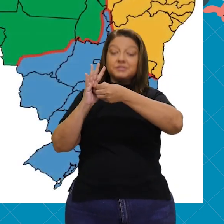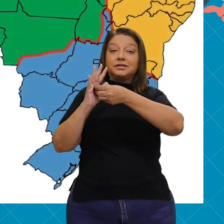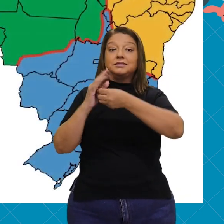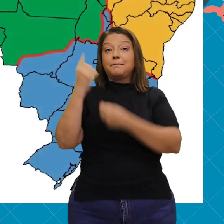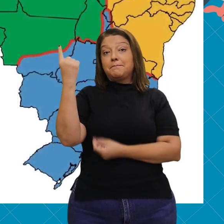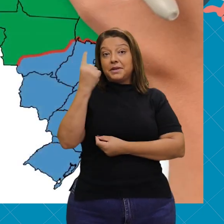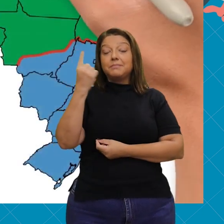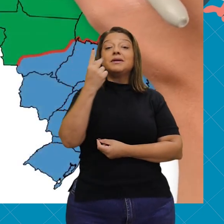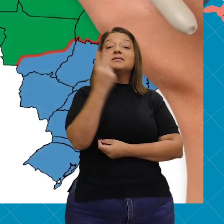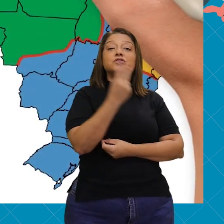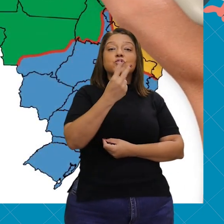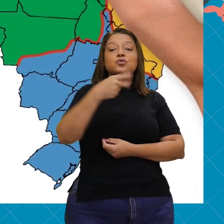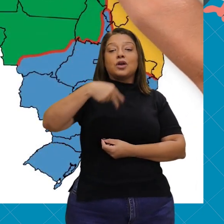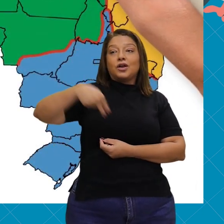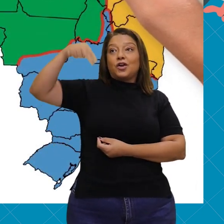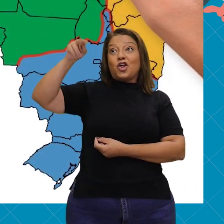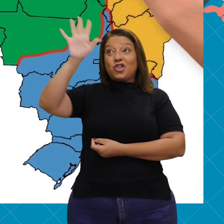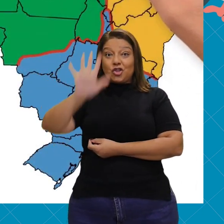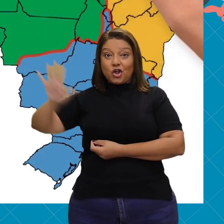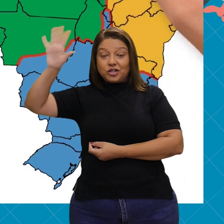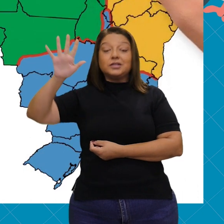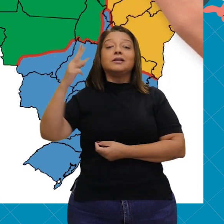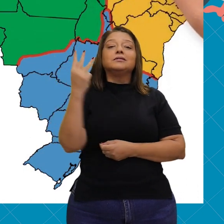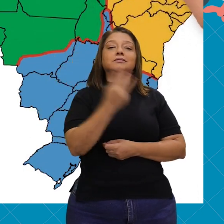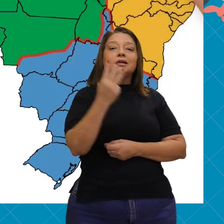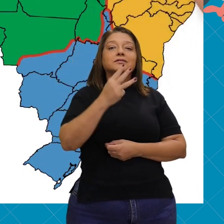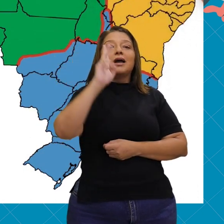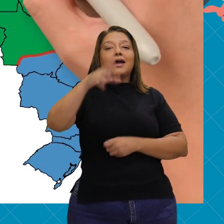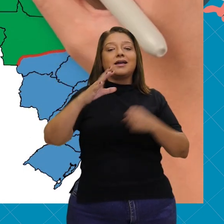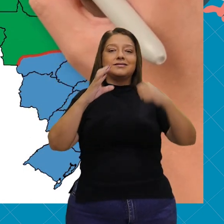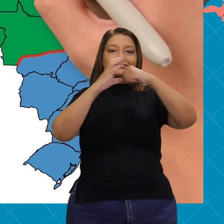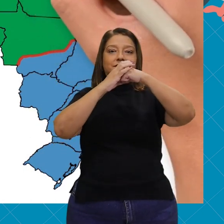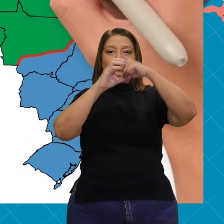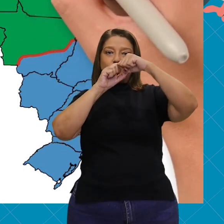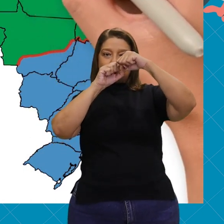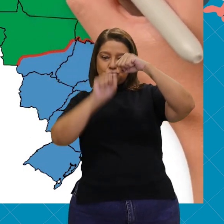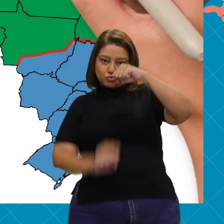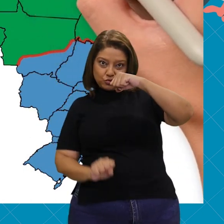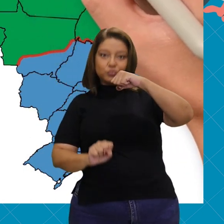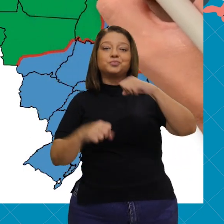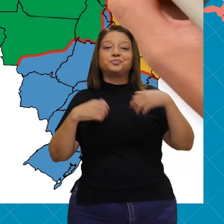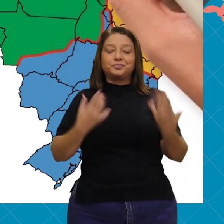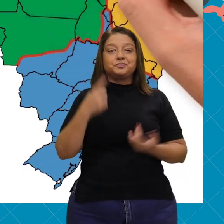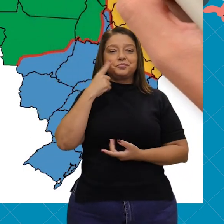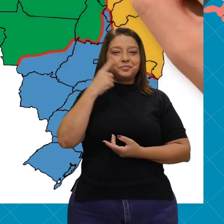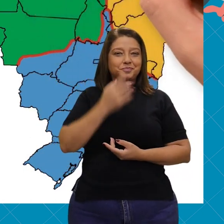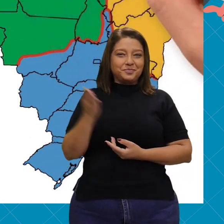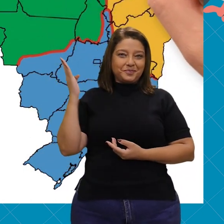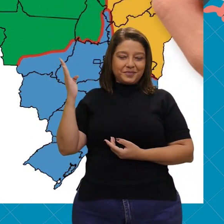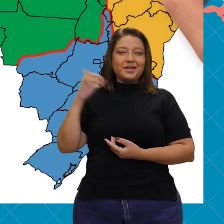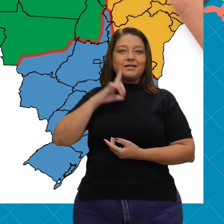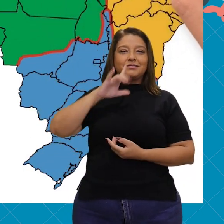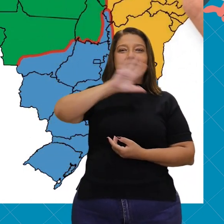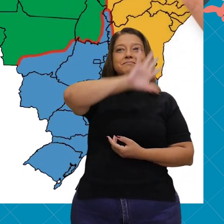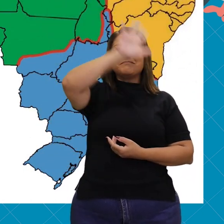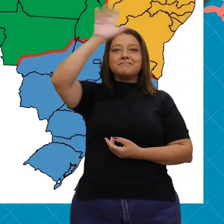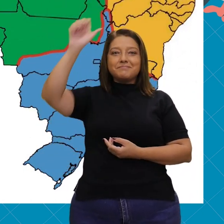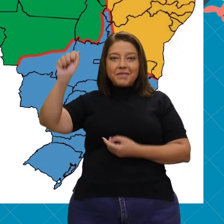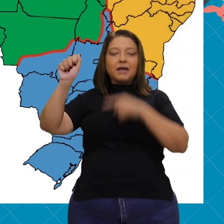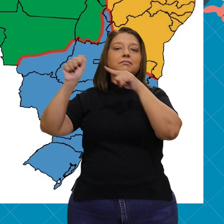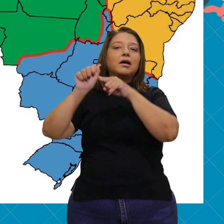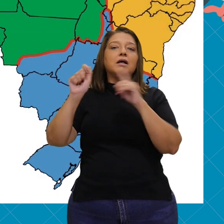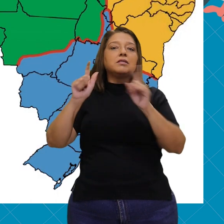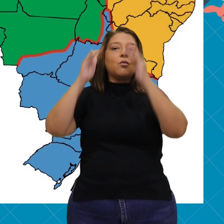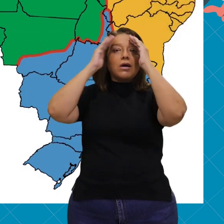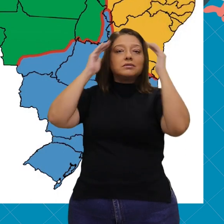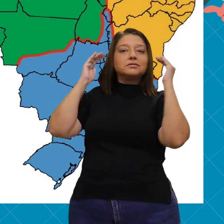região amazônica, o segundo, a região nordeste e o terceiro, a região centro-sul. E como você pode perceber com base neste mapa, ele